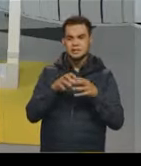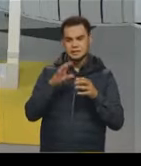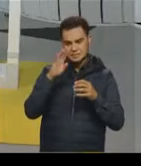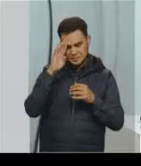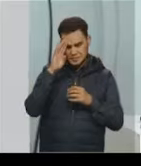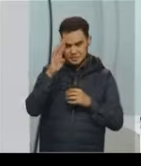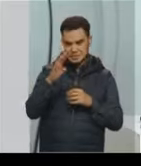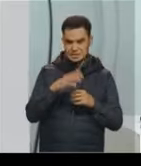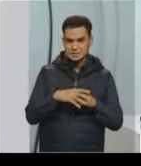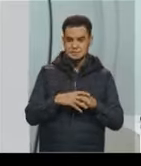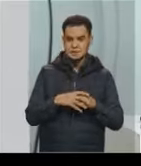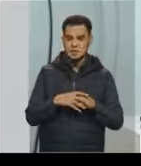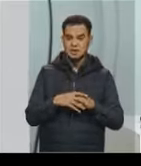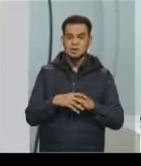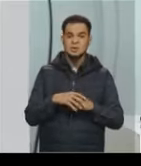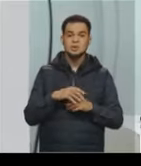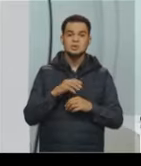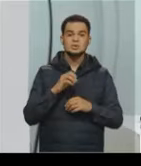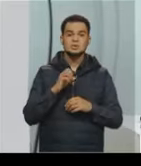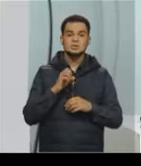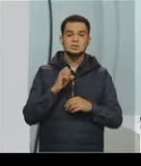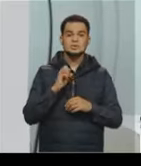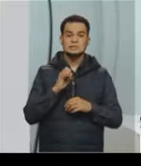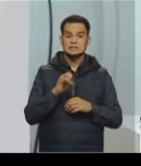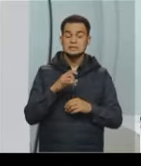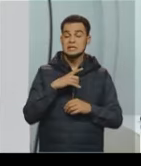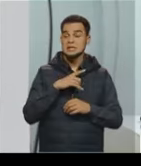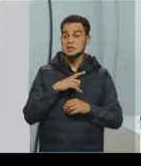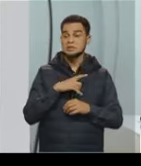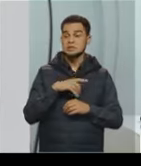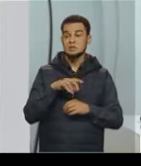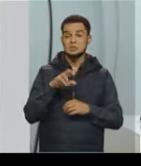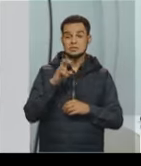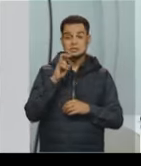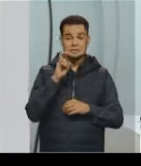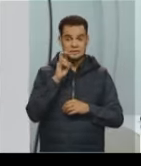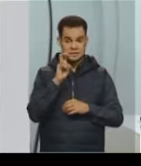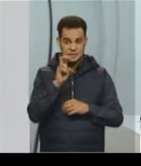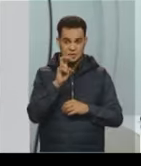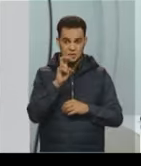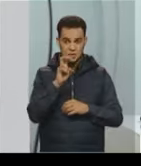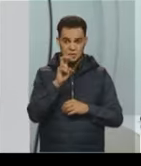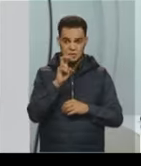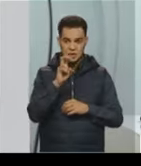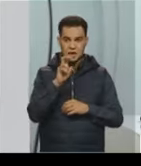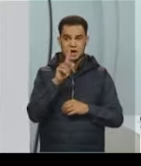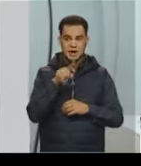se eu tenho 5 carbonos, ele é pente.